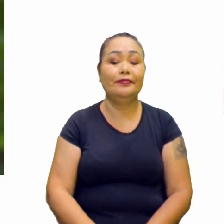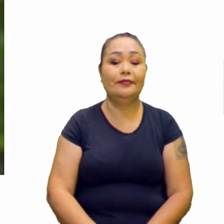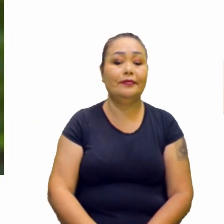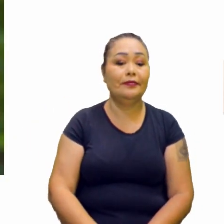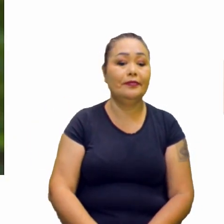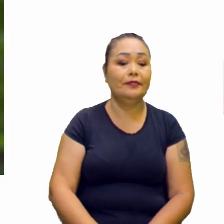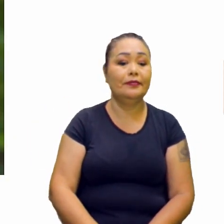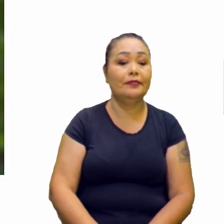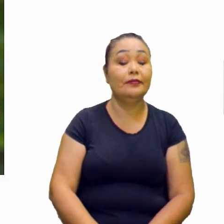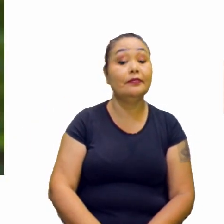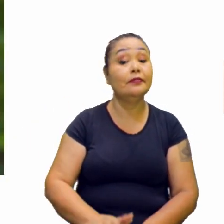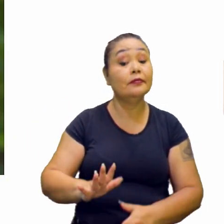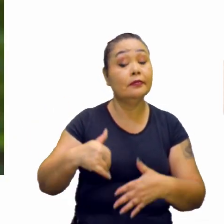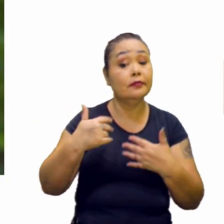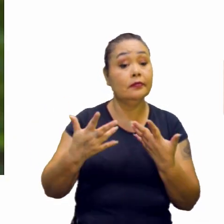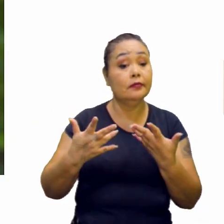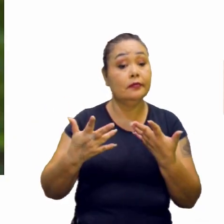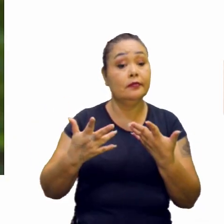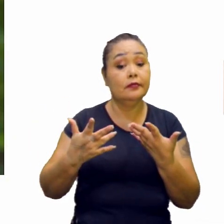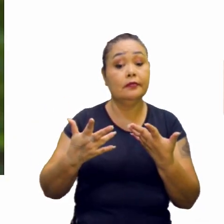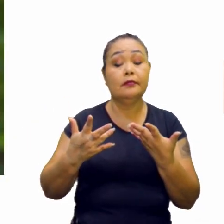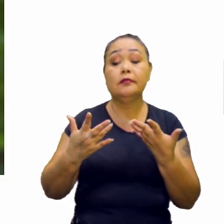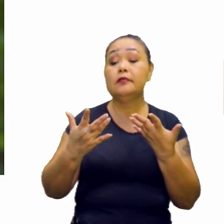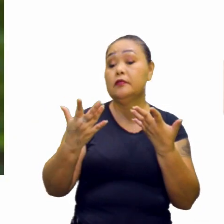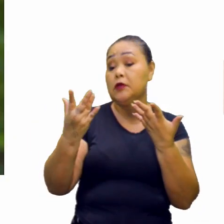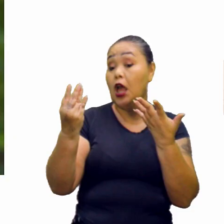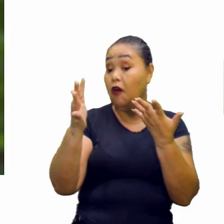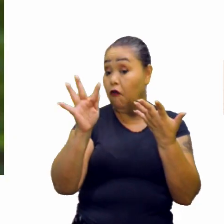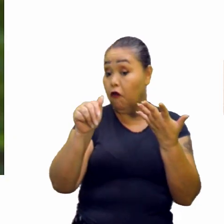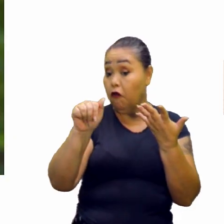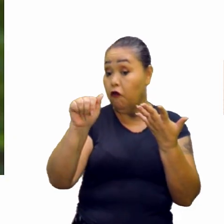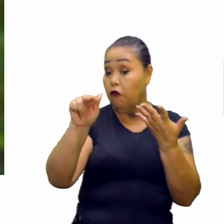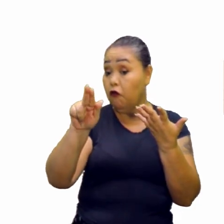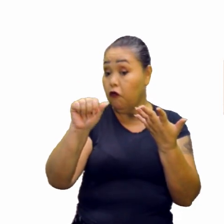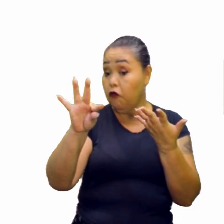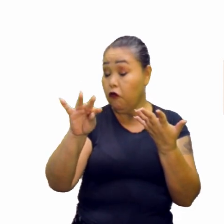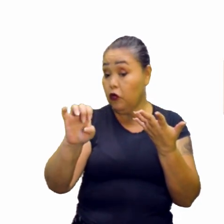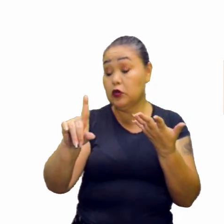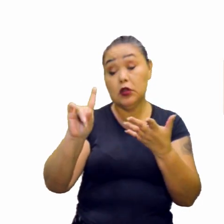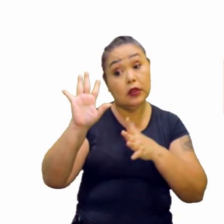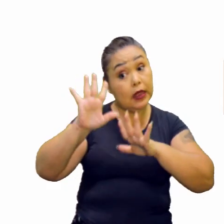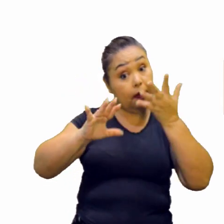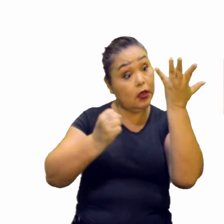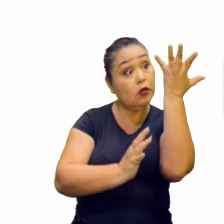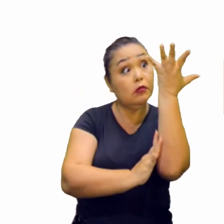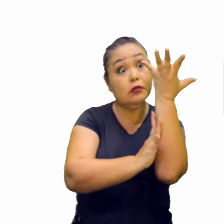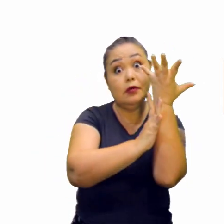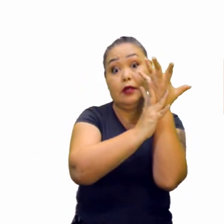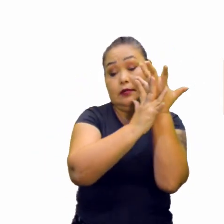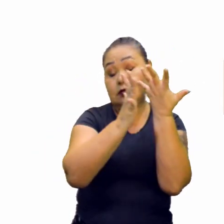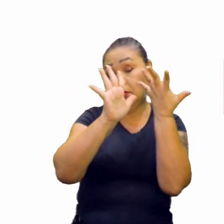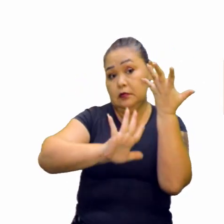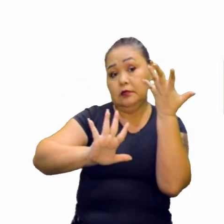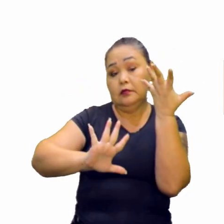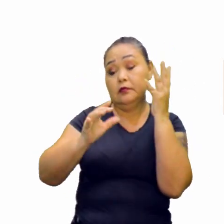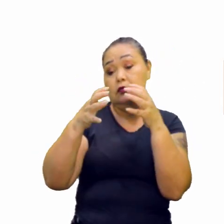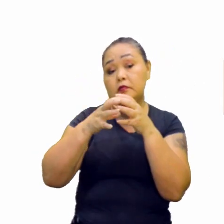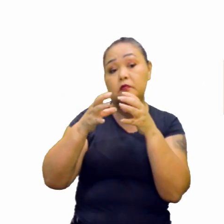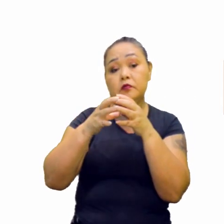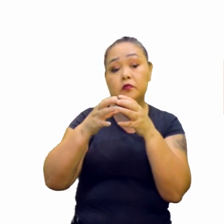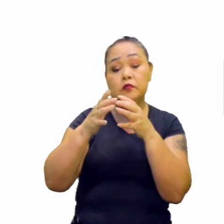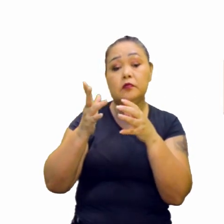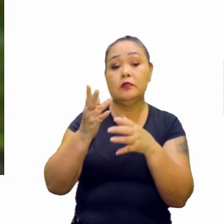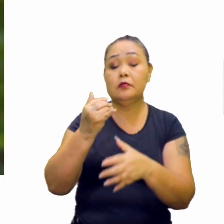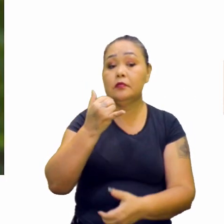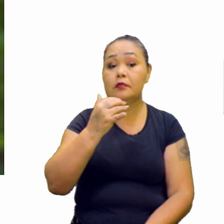Claro, a fuste, depende da espécie que nós estamos falando. Ai, calma aí que eu estou apertando